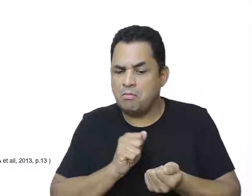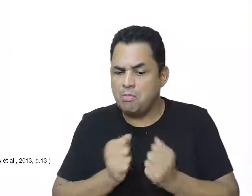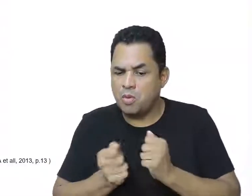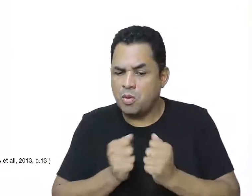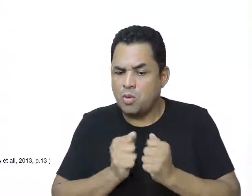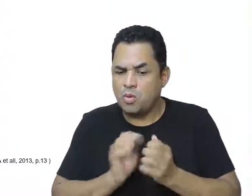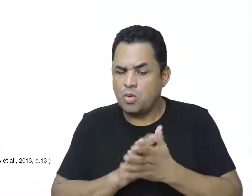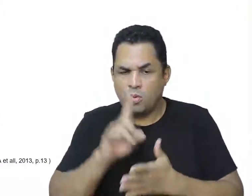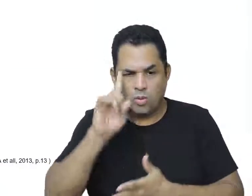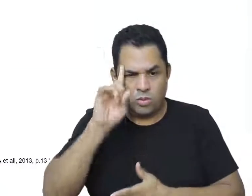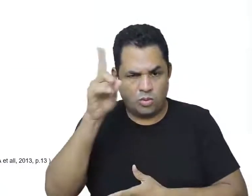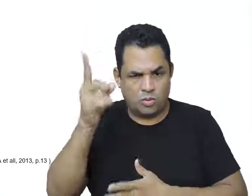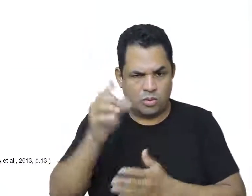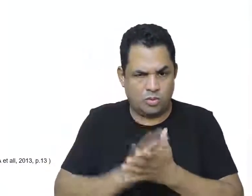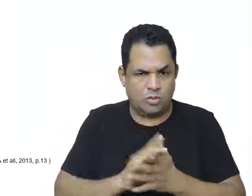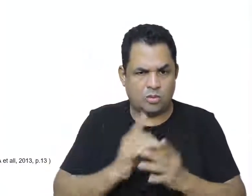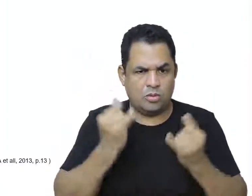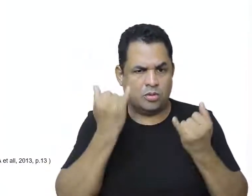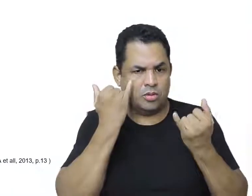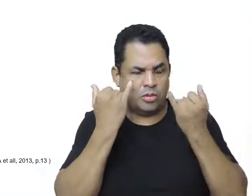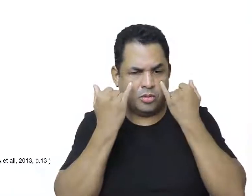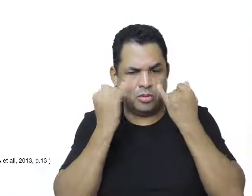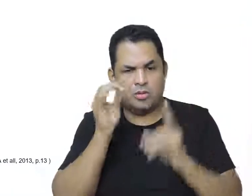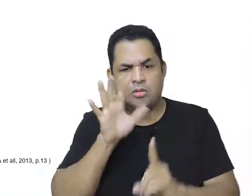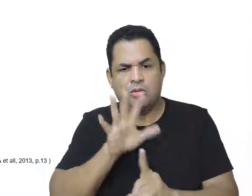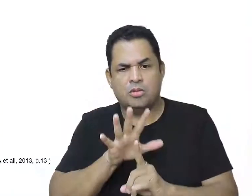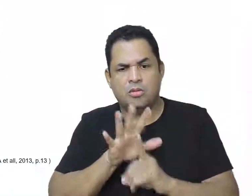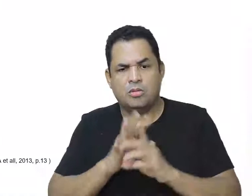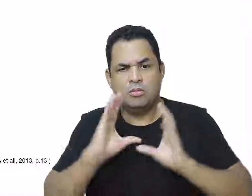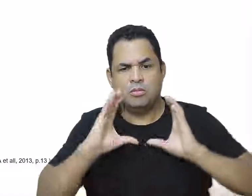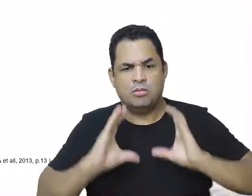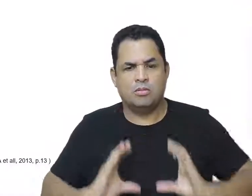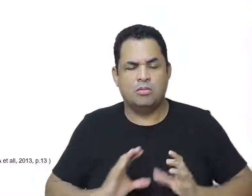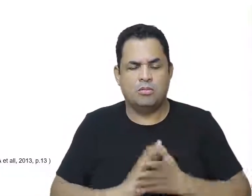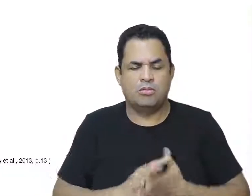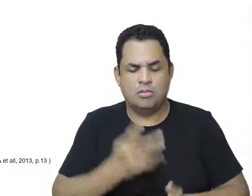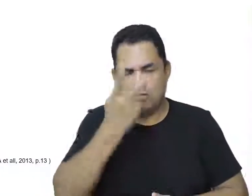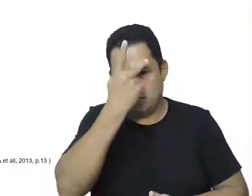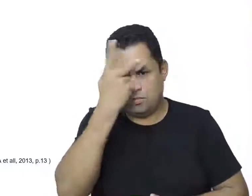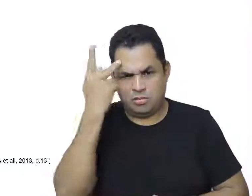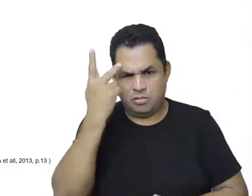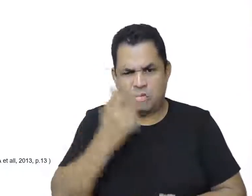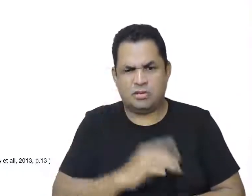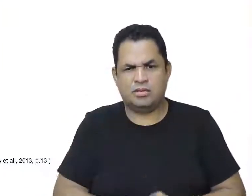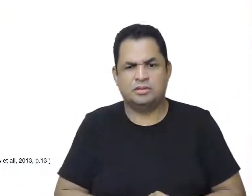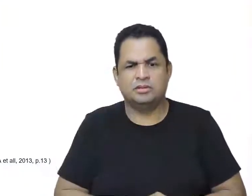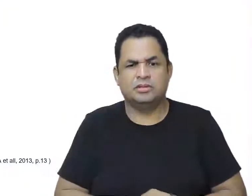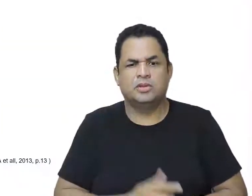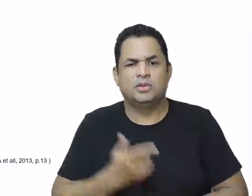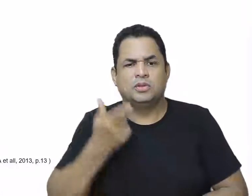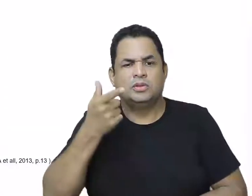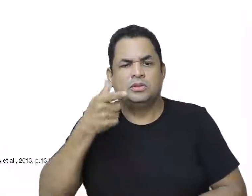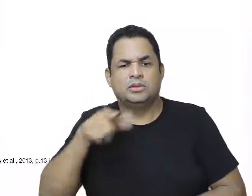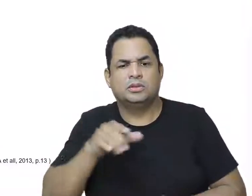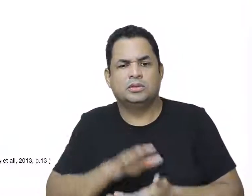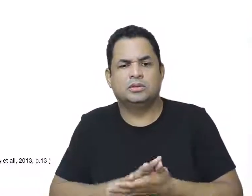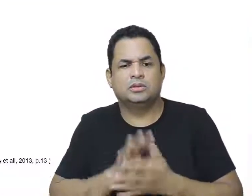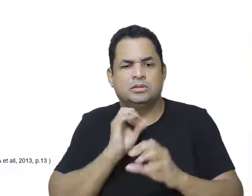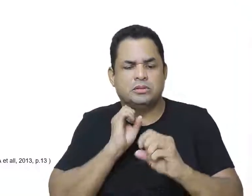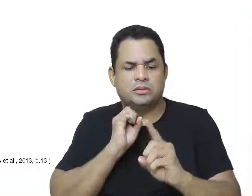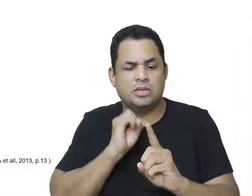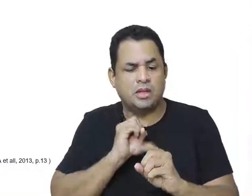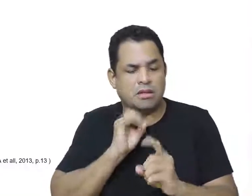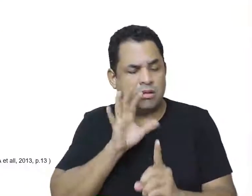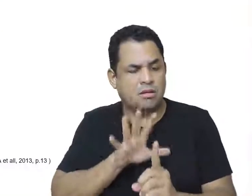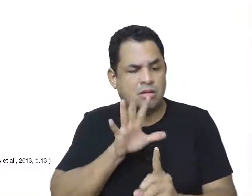ideias, informações, influência, o comportamento das pessoas. Então, eu consigo influenciar a forma